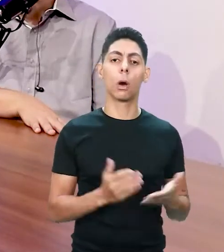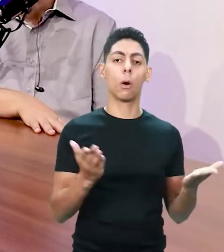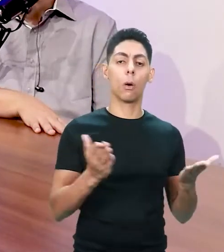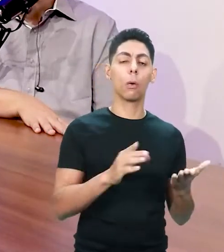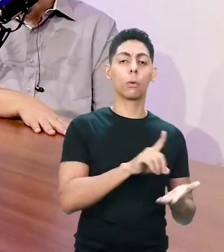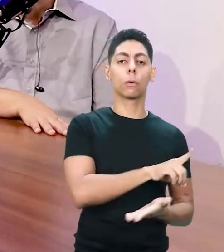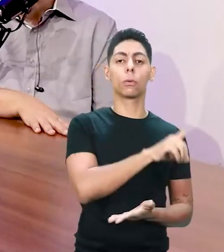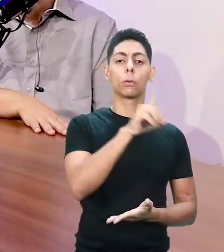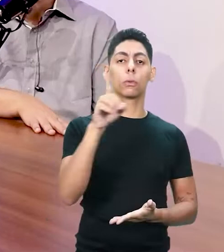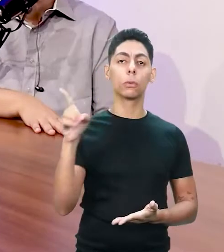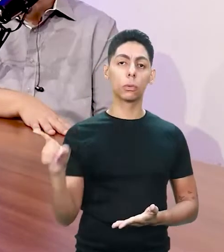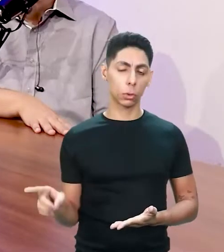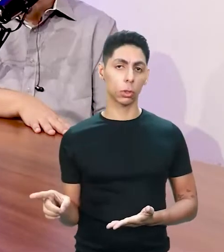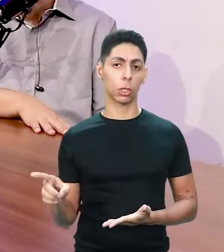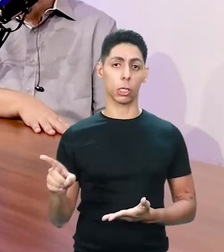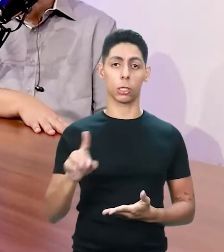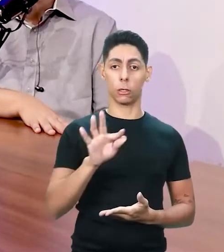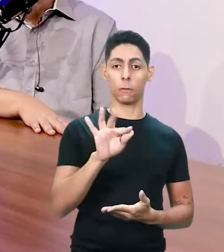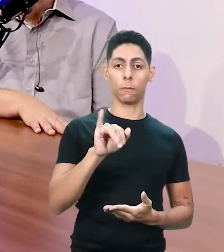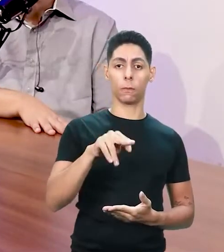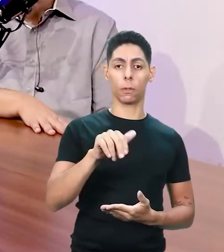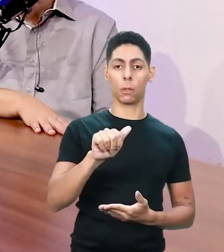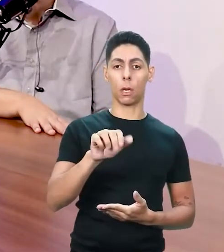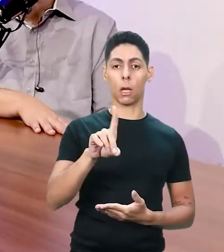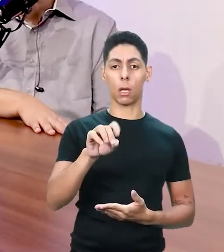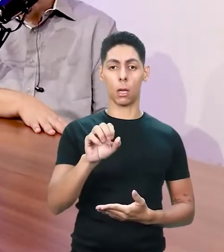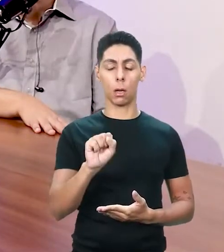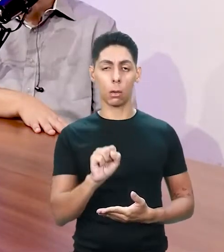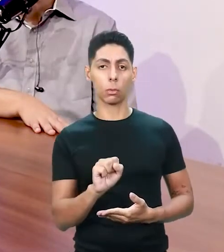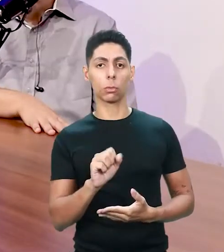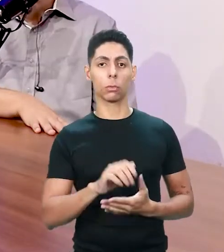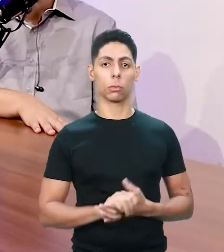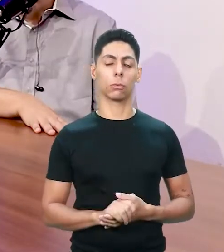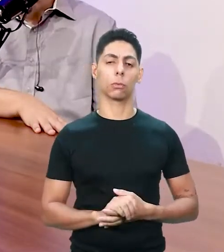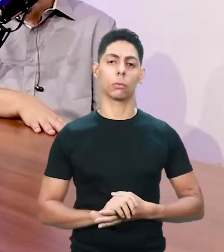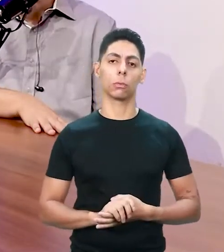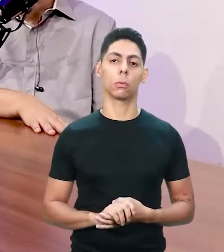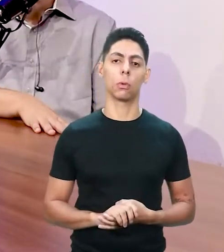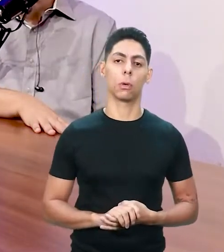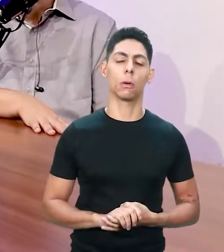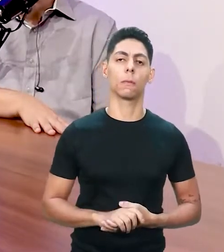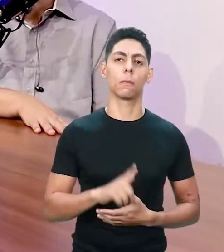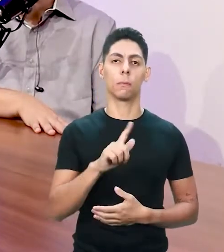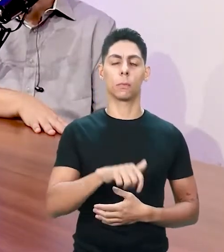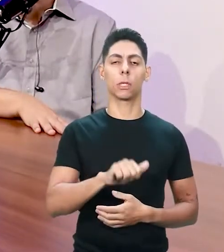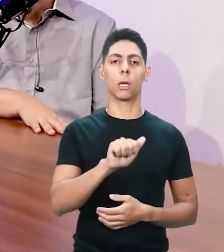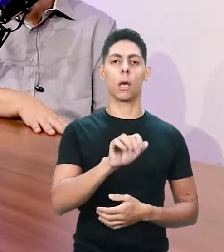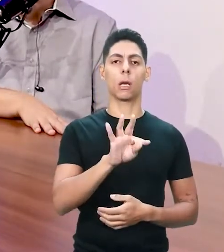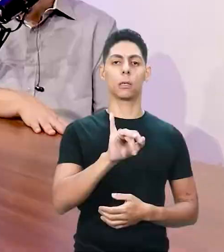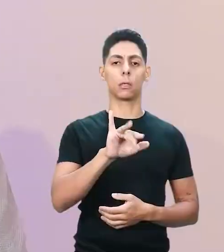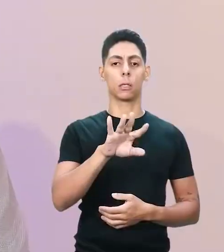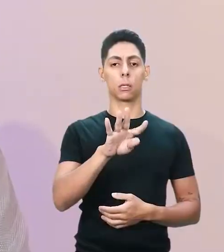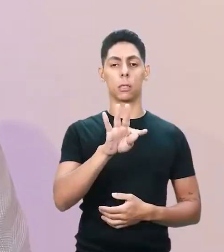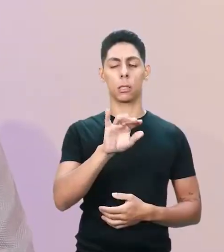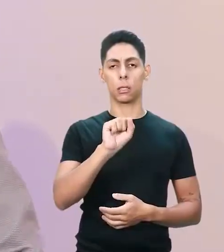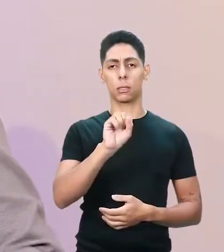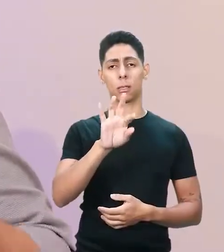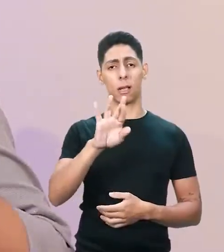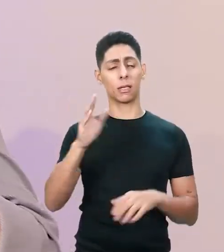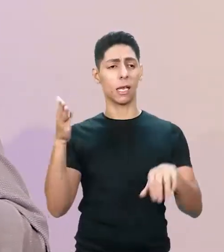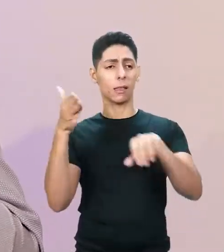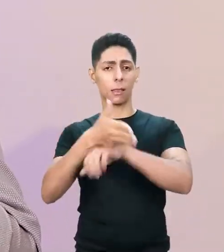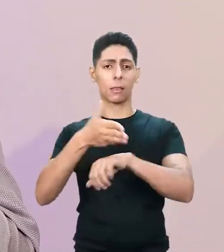finados, nós não temos um tumulto dos artistas no cemitério. Nós temos o túmulo de artista é visitado no cemitério.